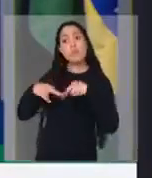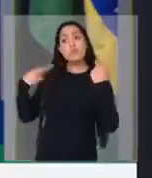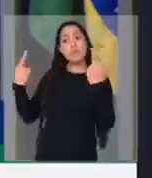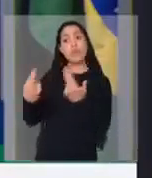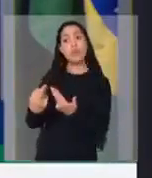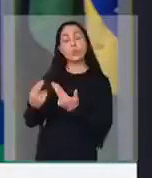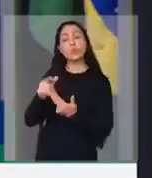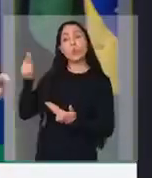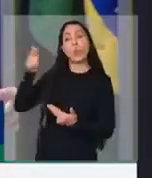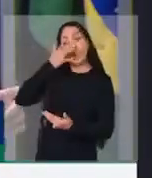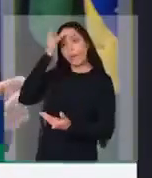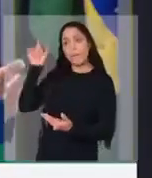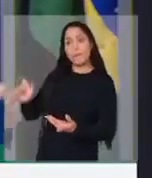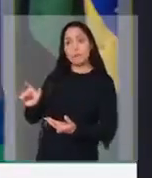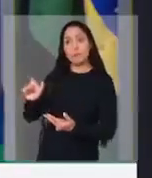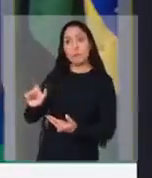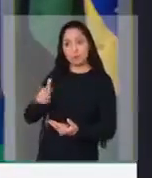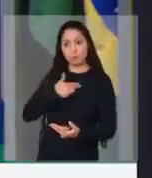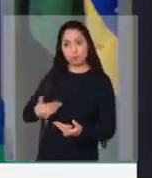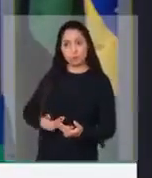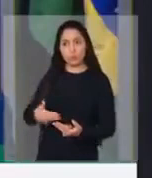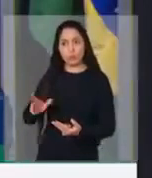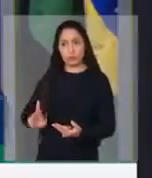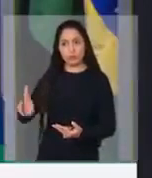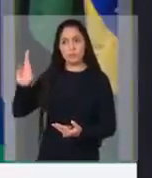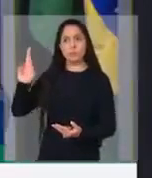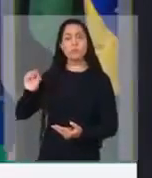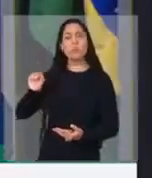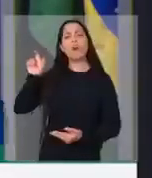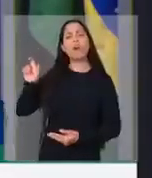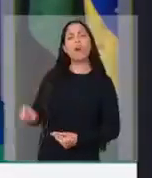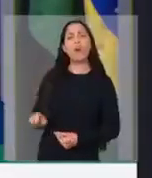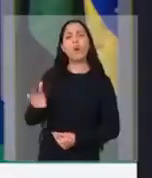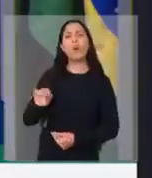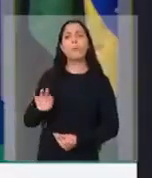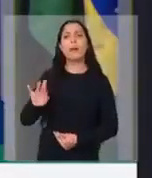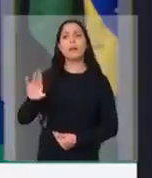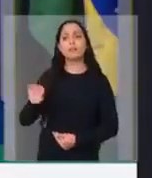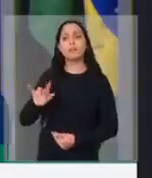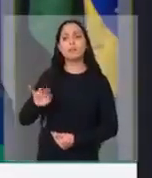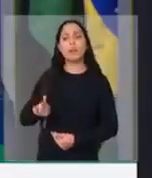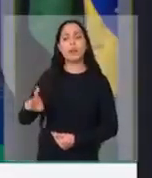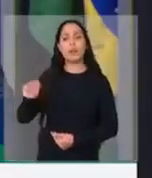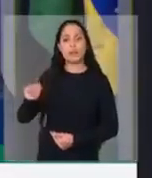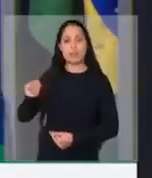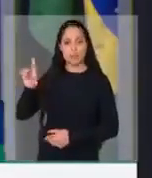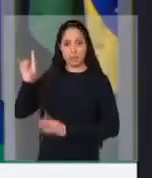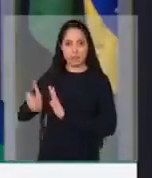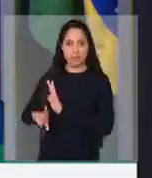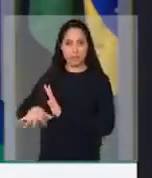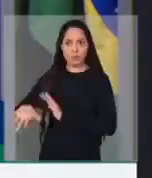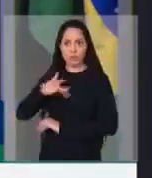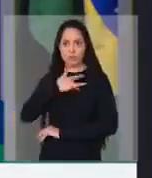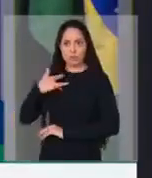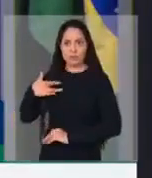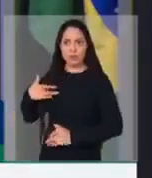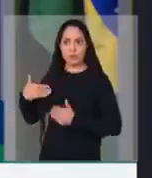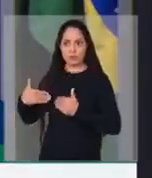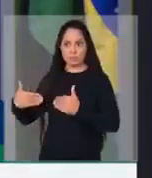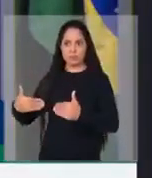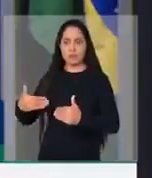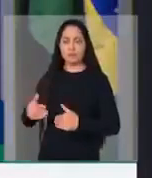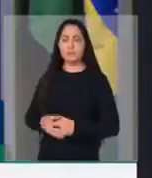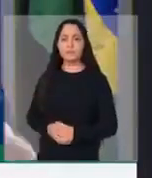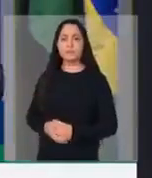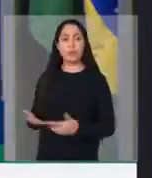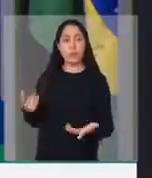com representante do governo que teria sido Roberto Ferreira diretor de logística do Ministério da Saúde para